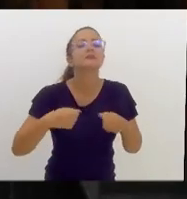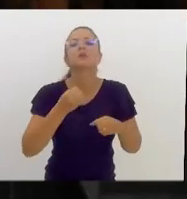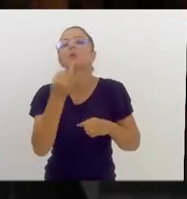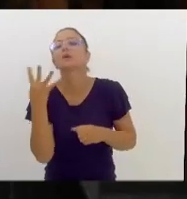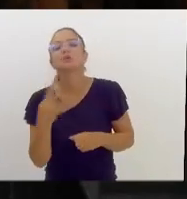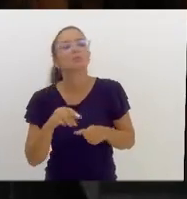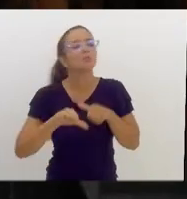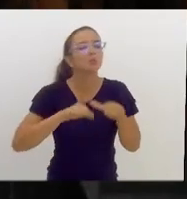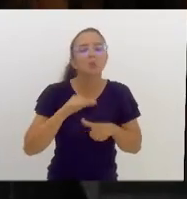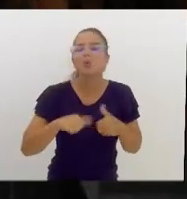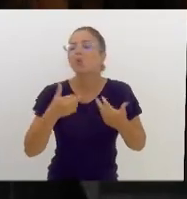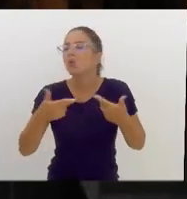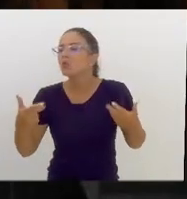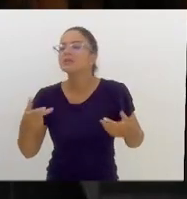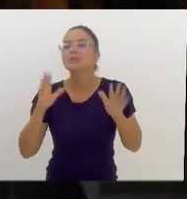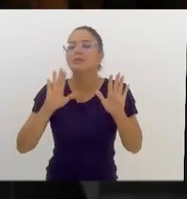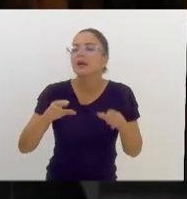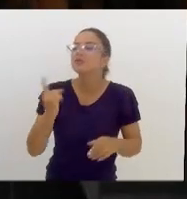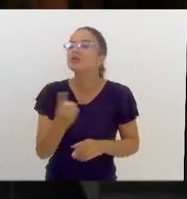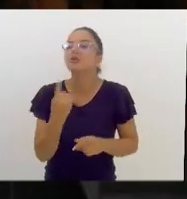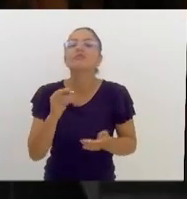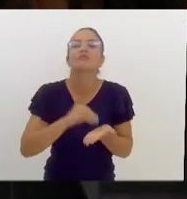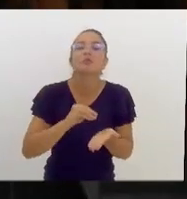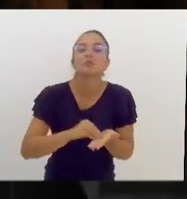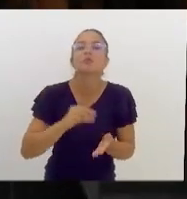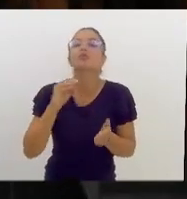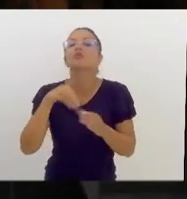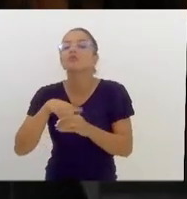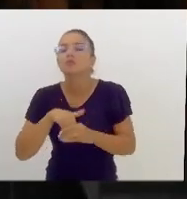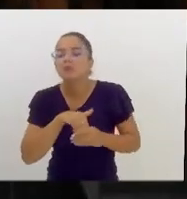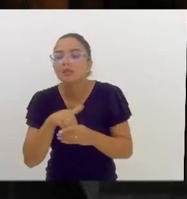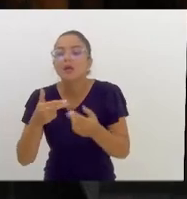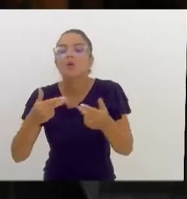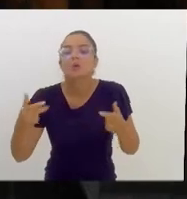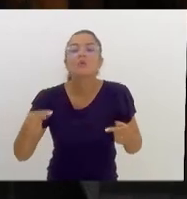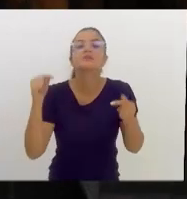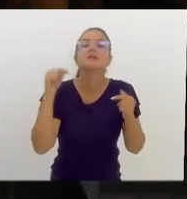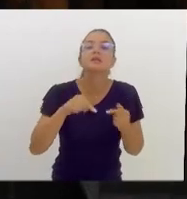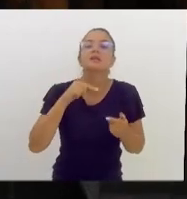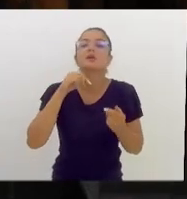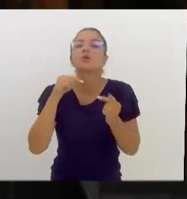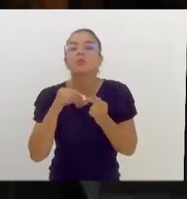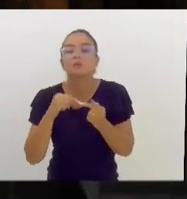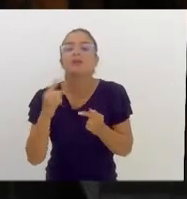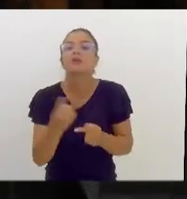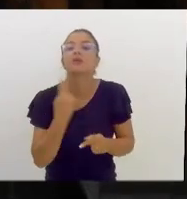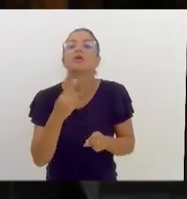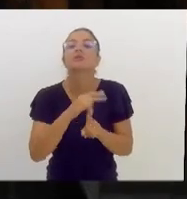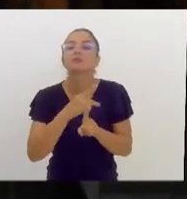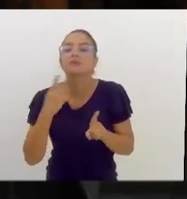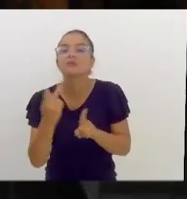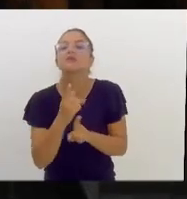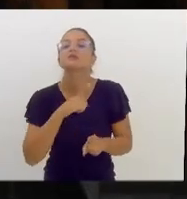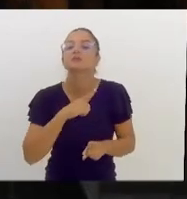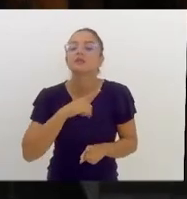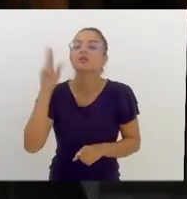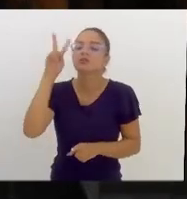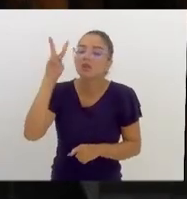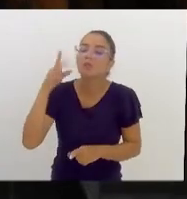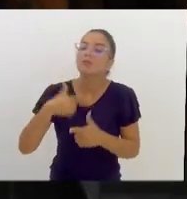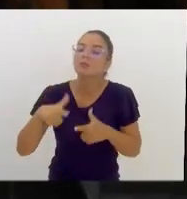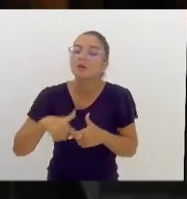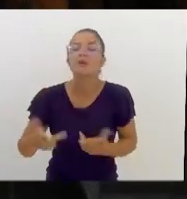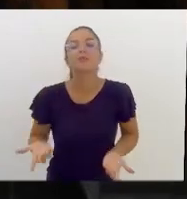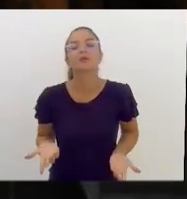o relatório que destrincha o histórico funcionamento e os problemas da nossa Previdência. E agora, mais uma vez, está